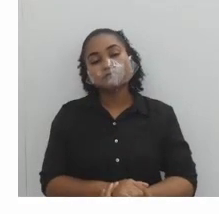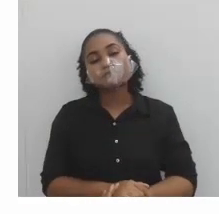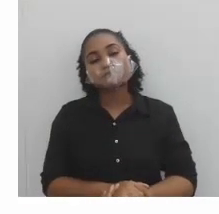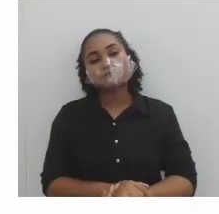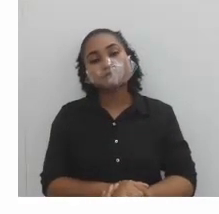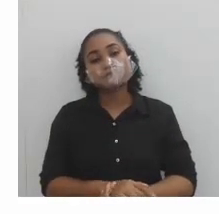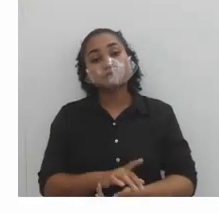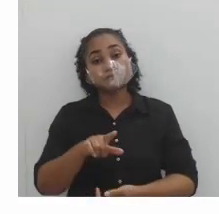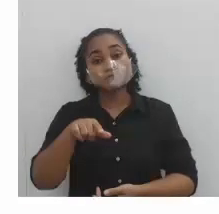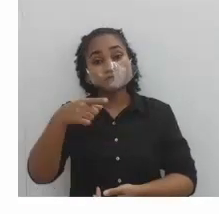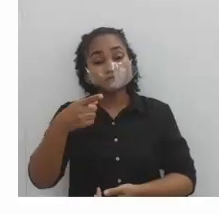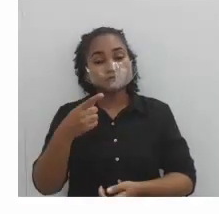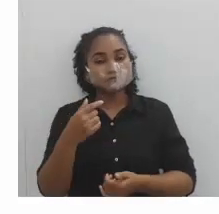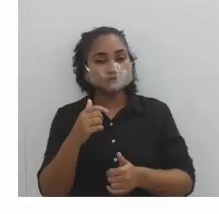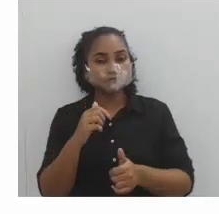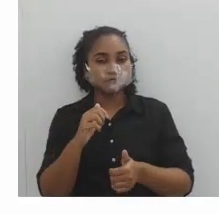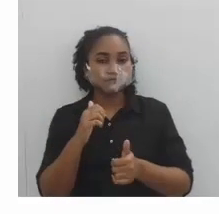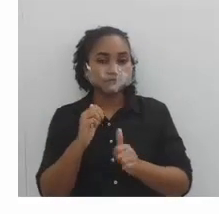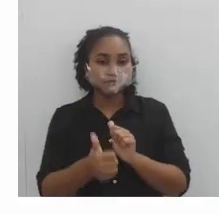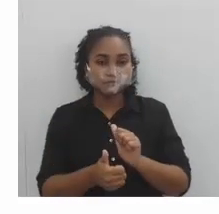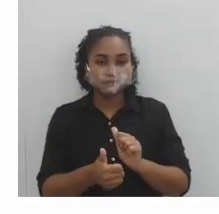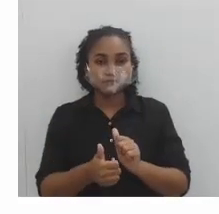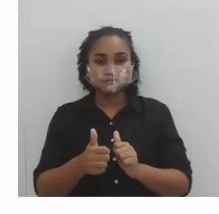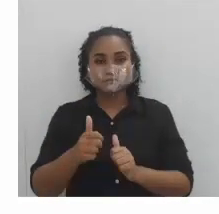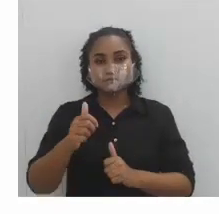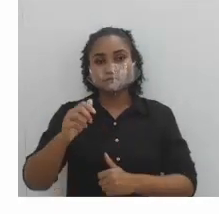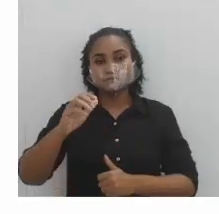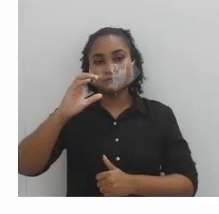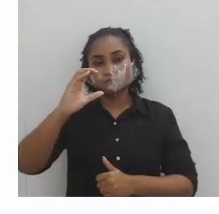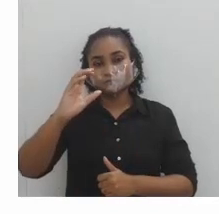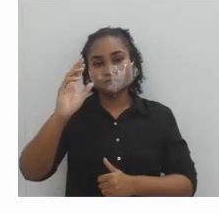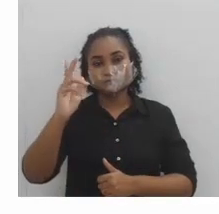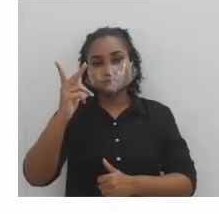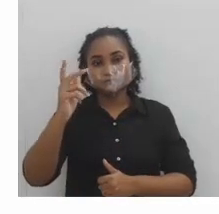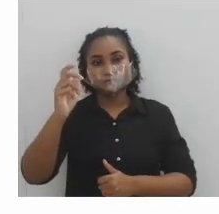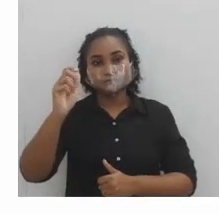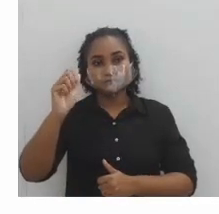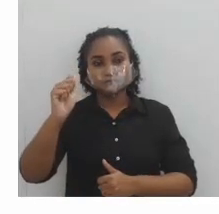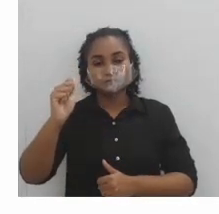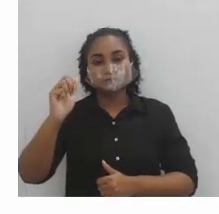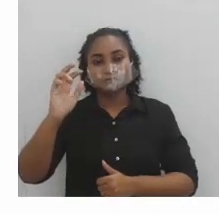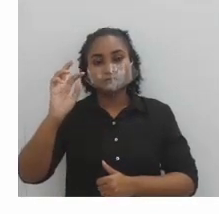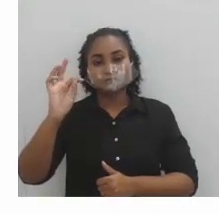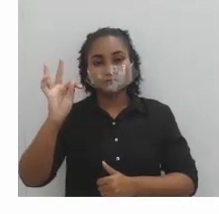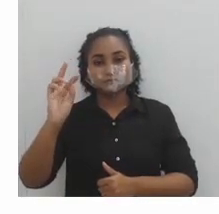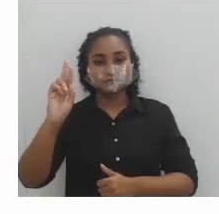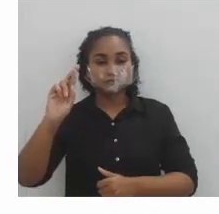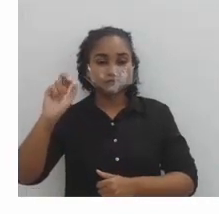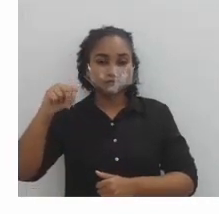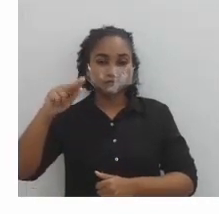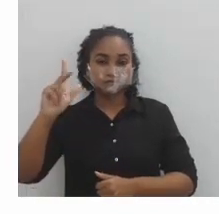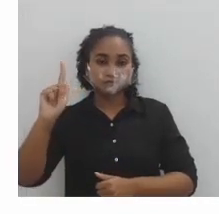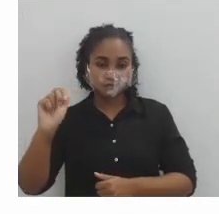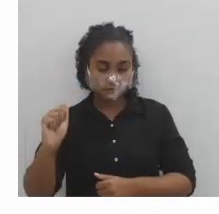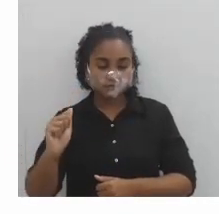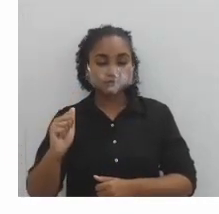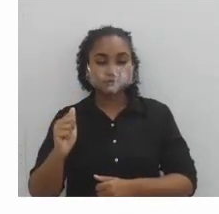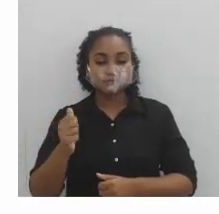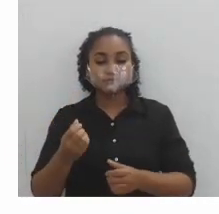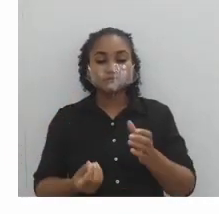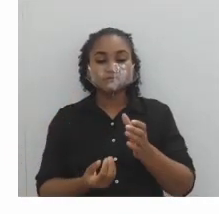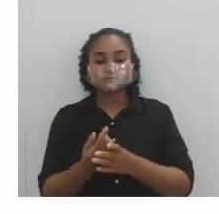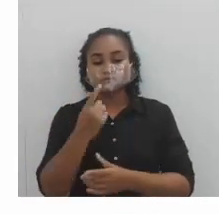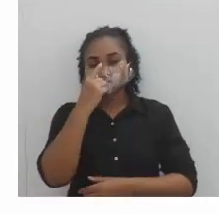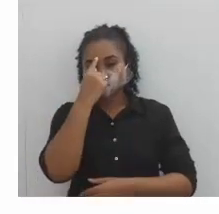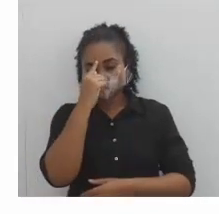Tem um jogo chamado Chaturanga, que é o precursor do xadrez. Ele surgiu na Índia e